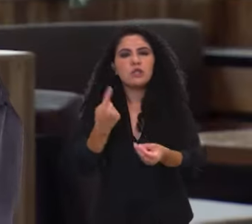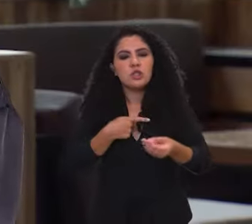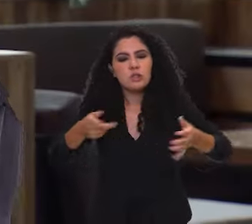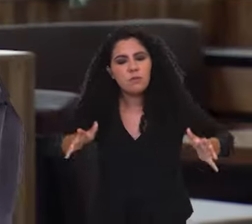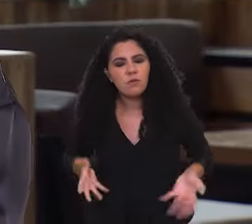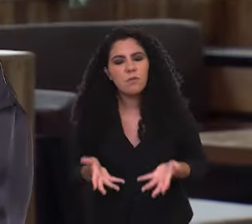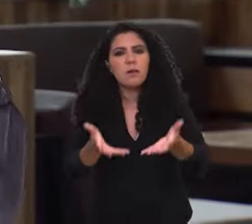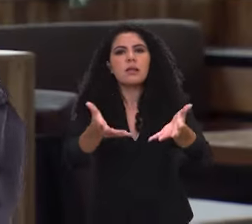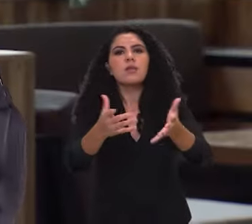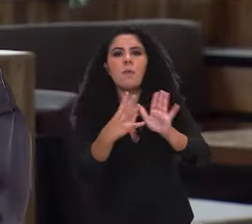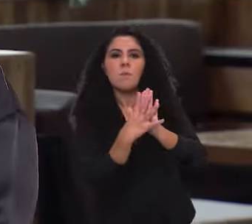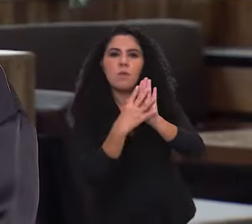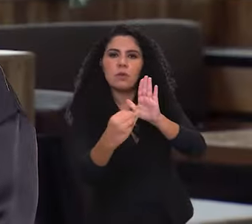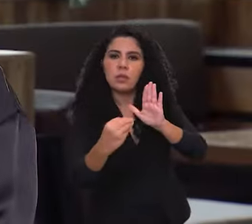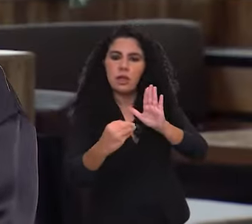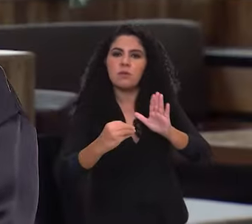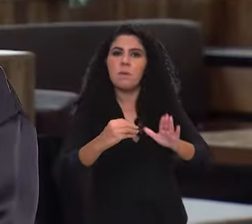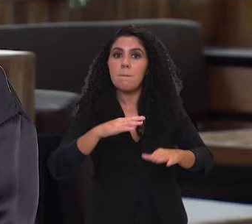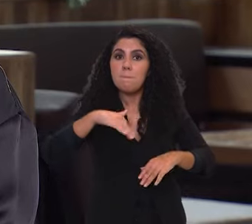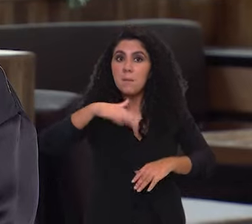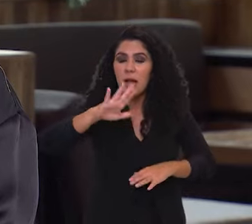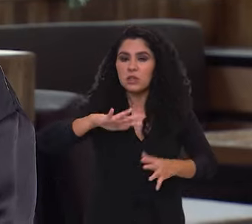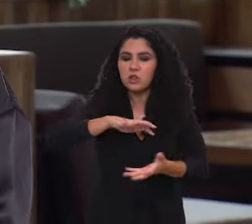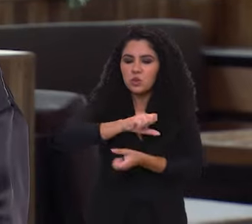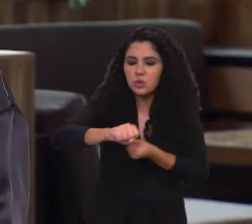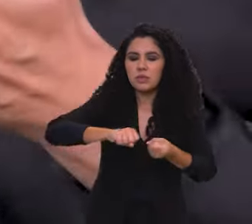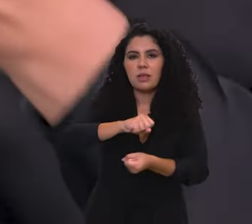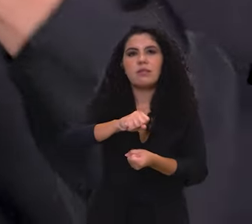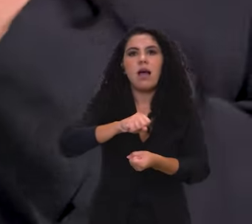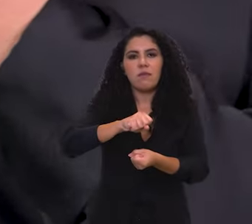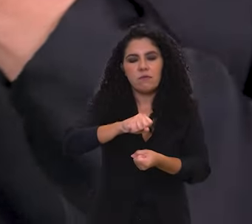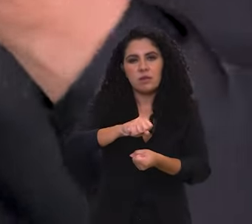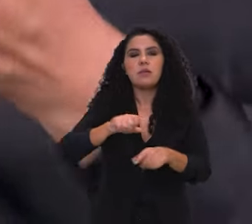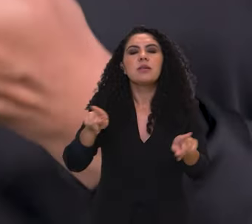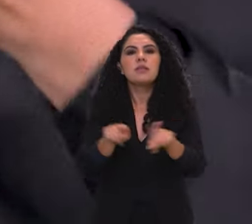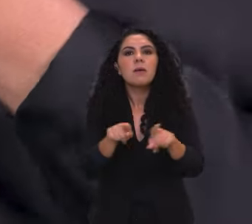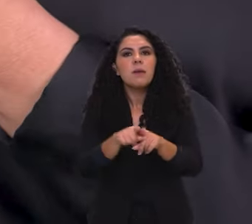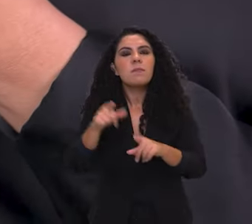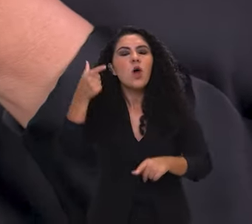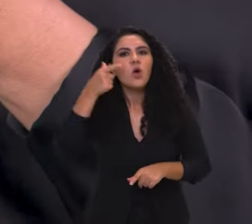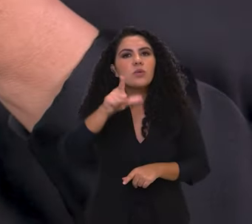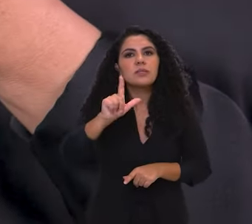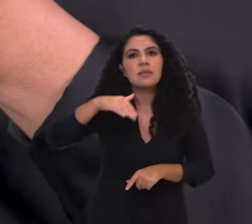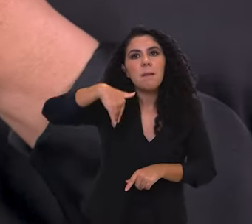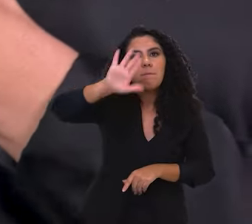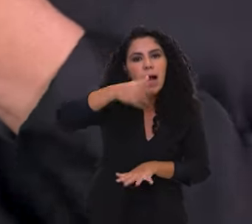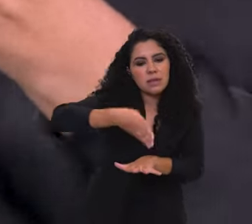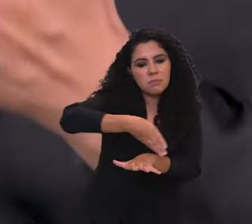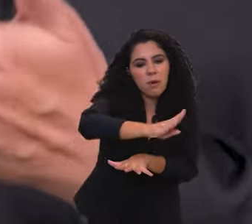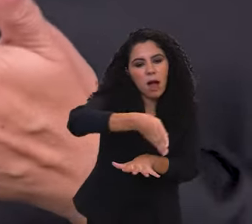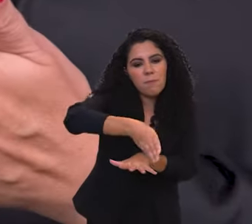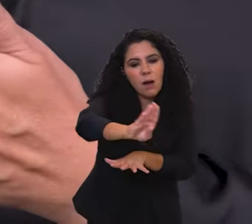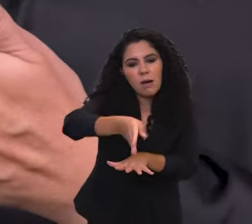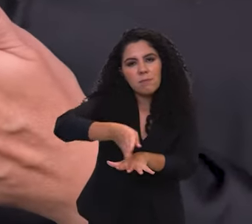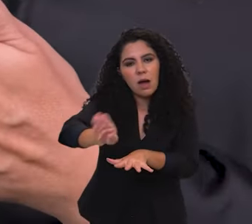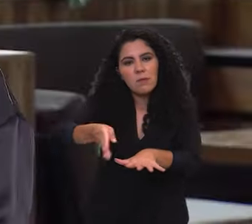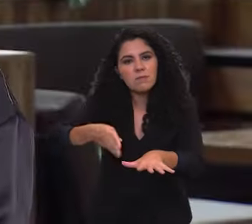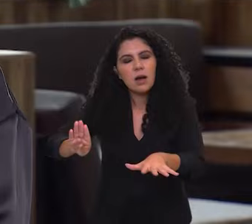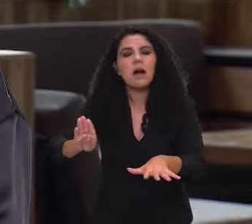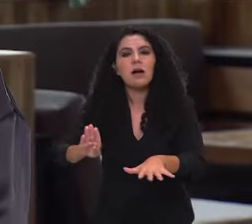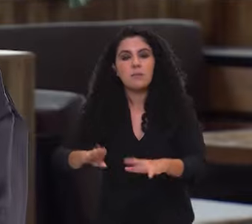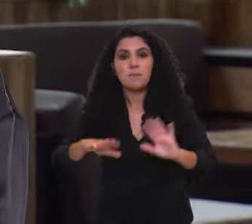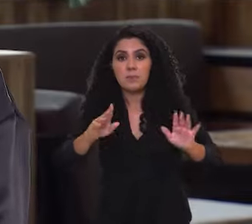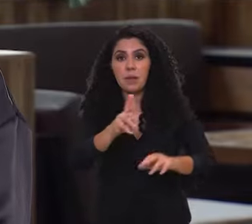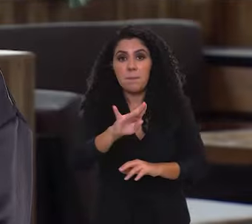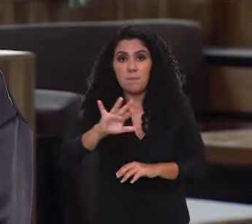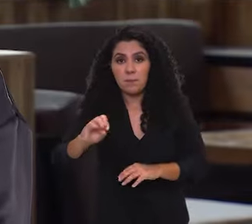para um modelo mais sustentável ambientalmente e que inclua mais segmentos da sociedade nos processos produtivos.